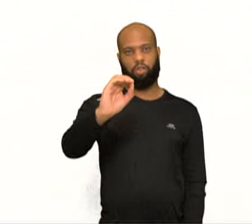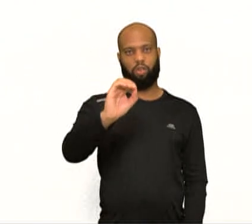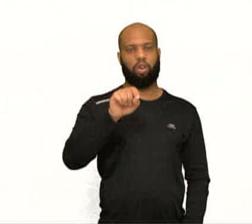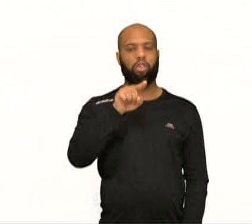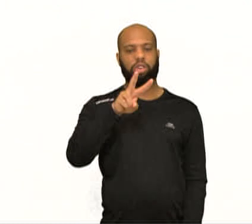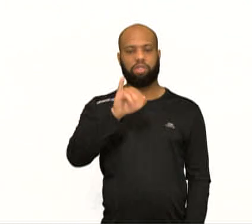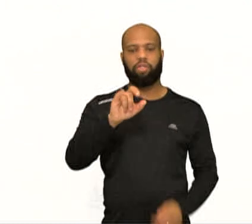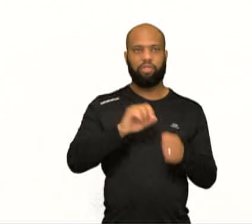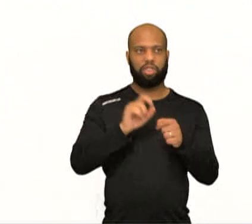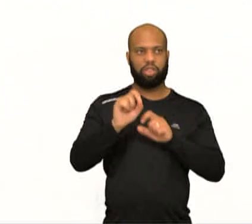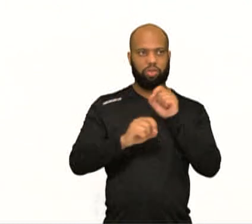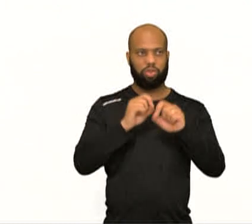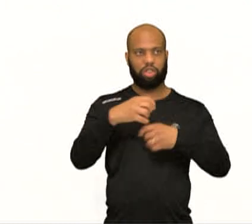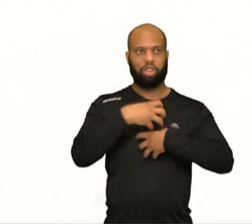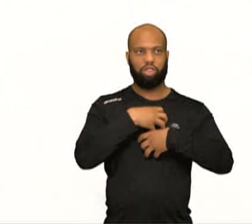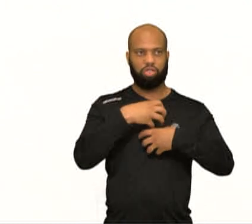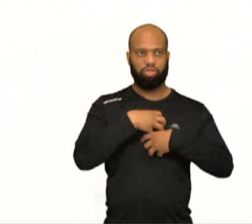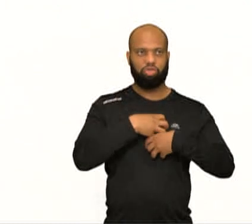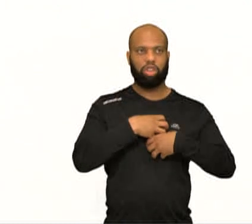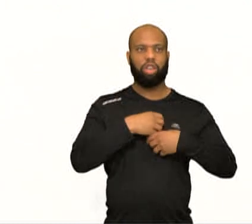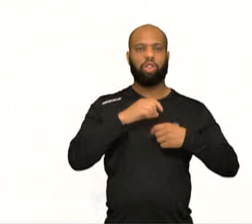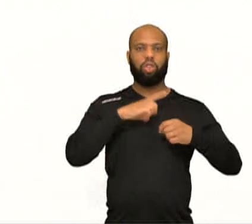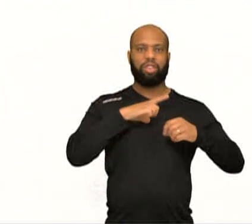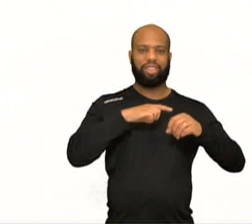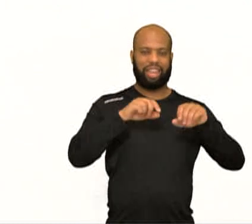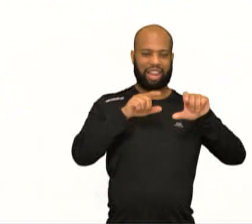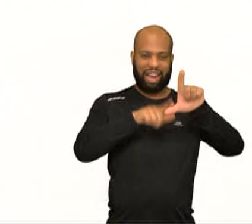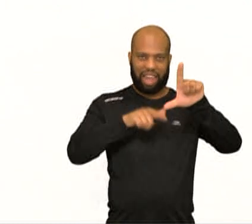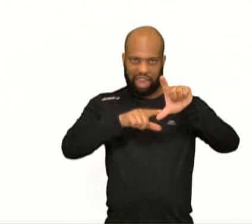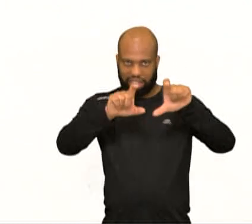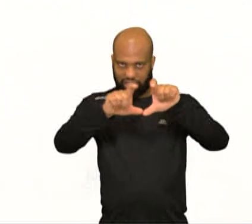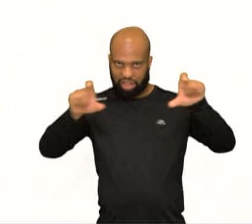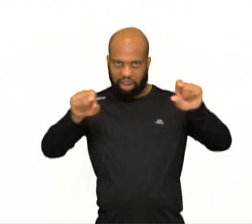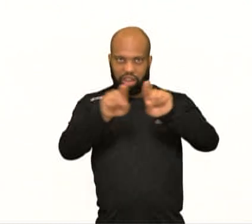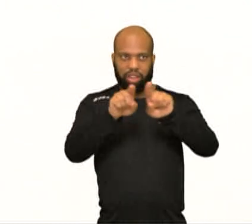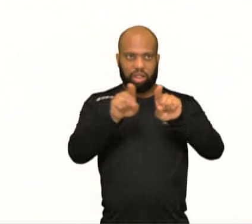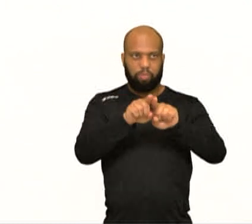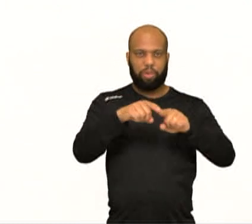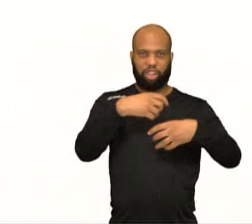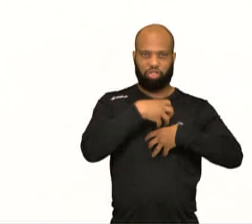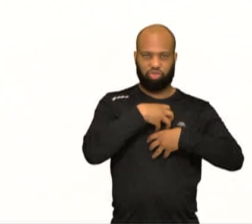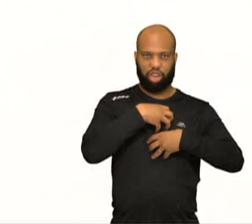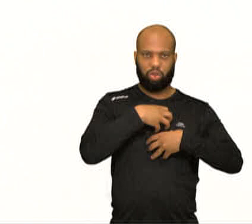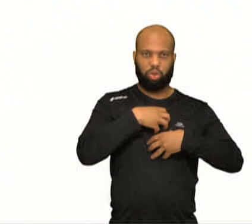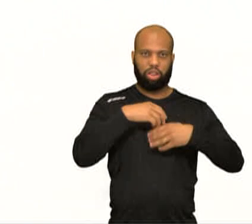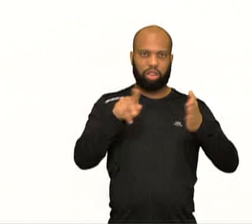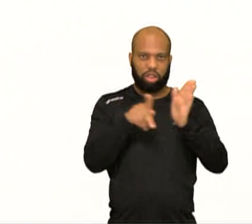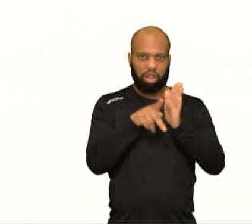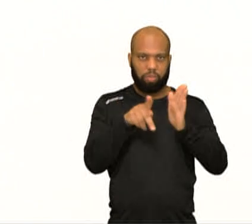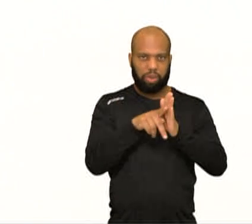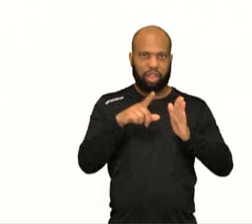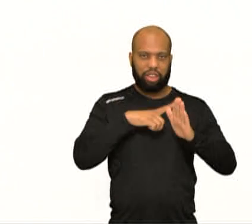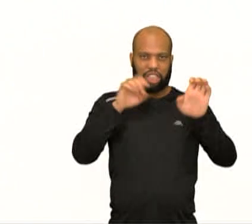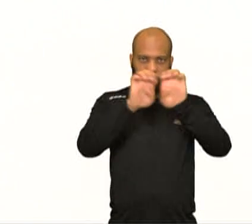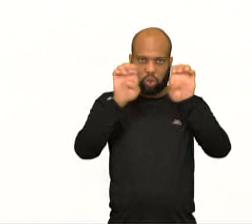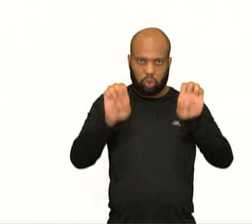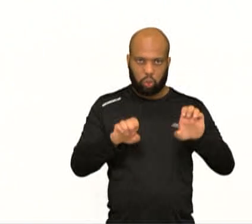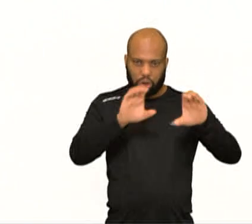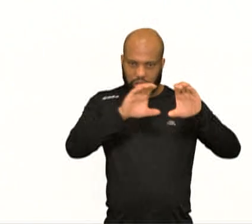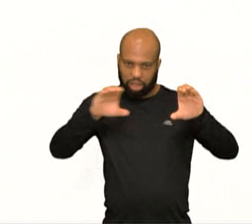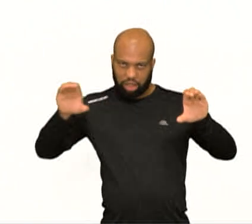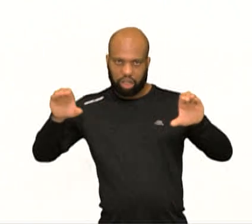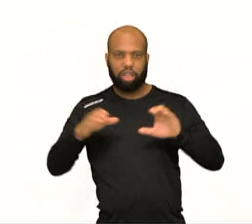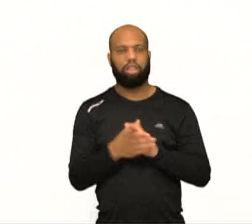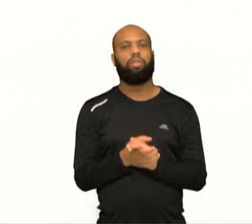fórmula estrutural, represente a sua fórmula molecular, dê o nome de acordo com as regras que nós trabalhamos.